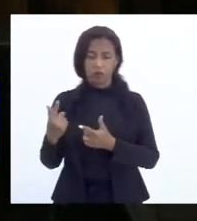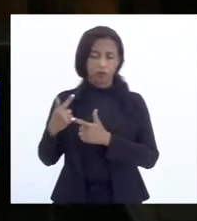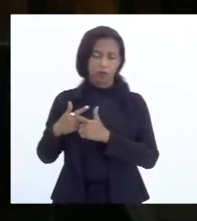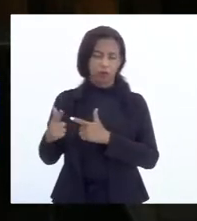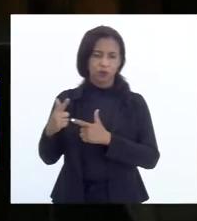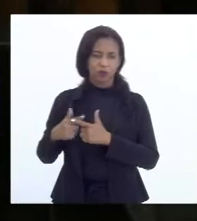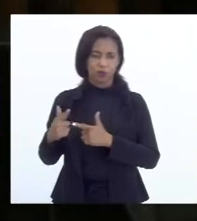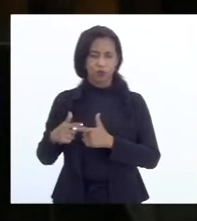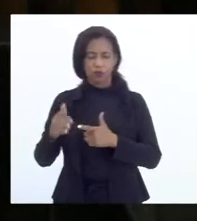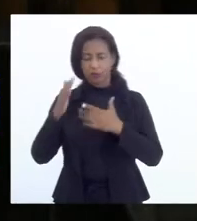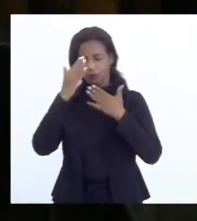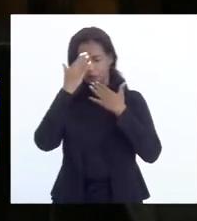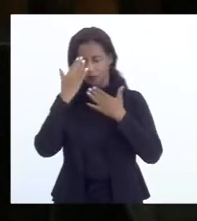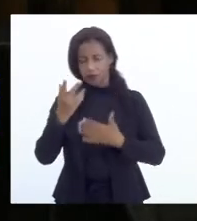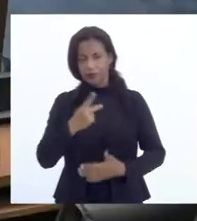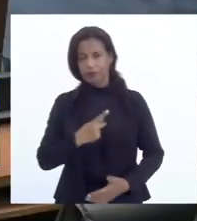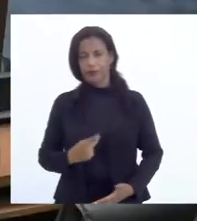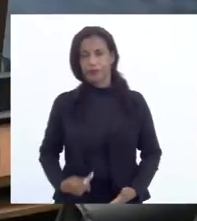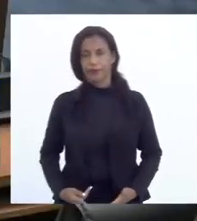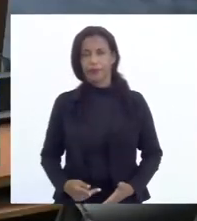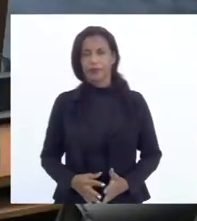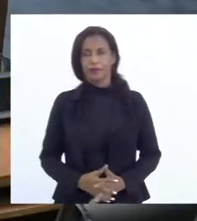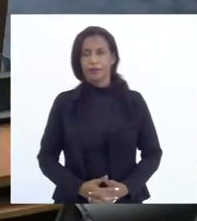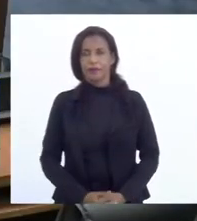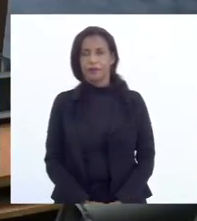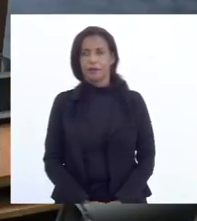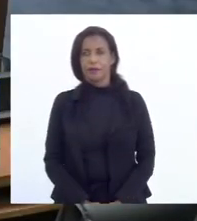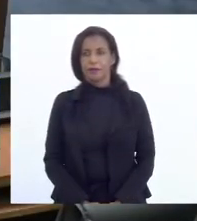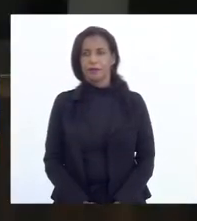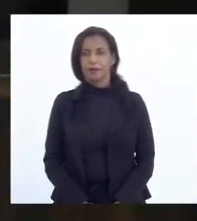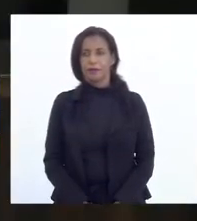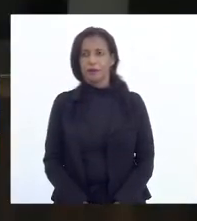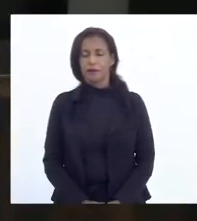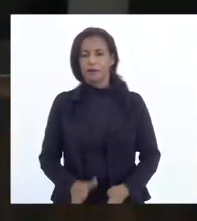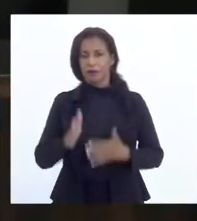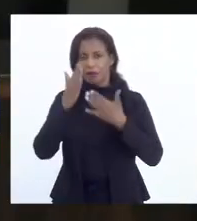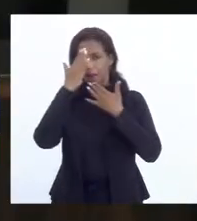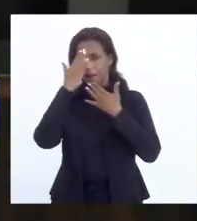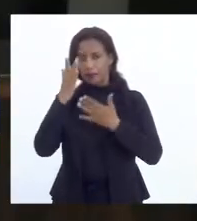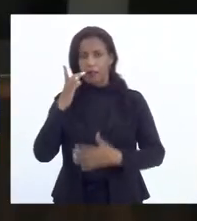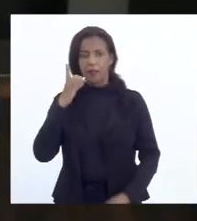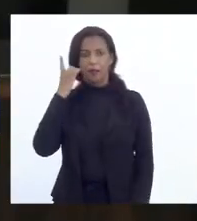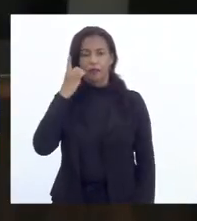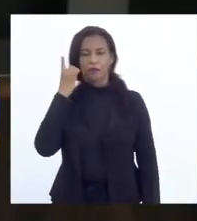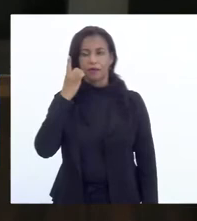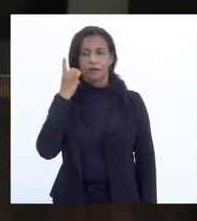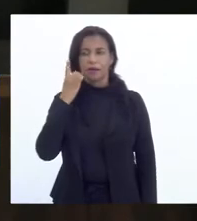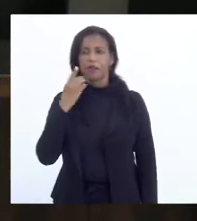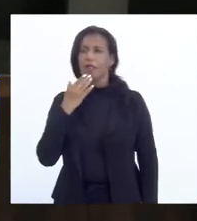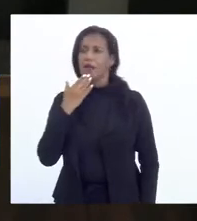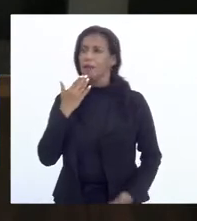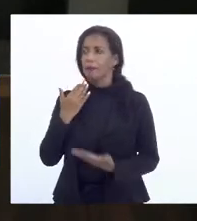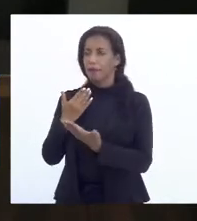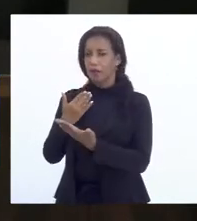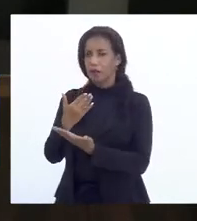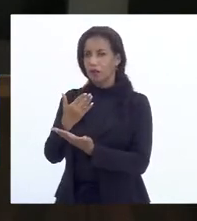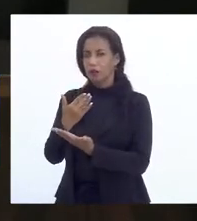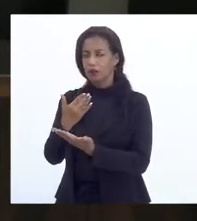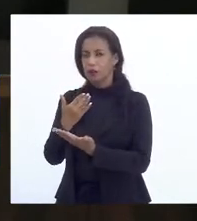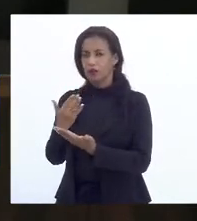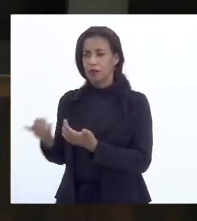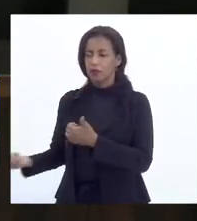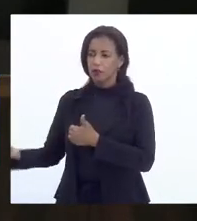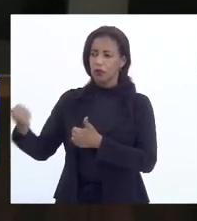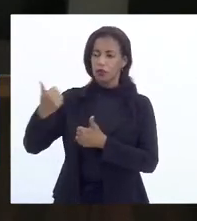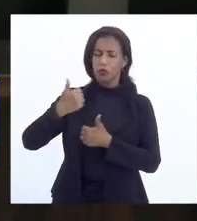e muitos problemas. Muito obrigado, senhor presidente. Obrigado, deputado Luiz Paulo. Eu solicito a Vossa Excelência que assuma